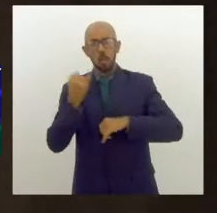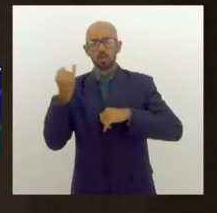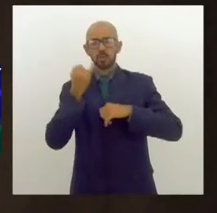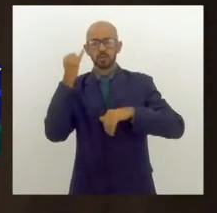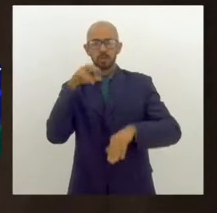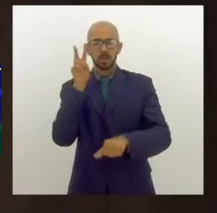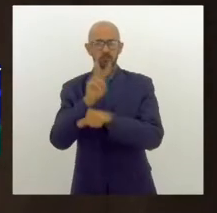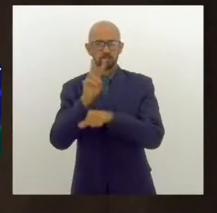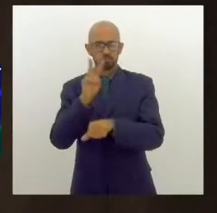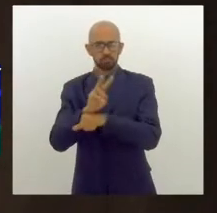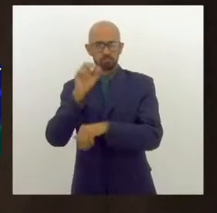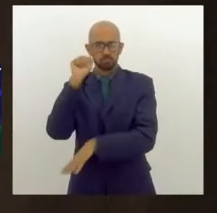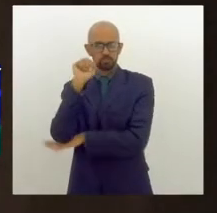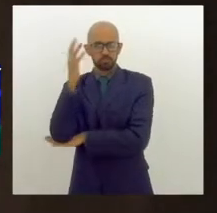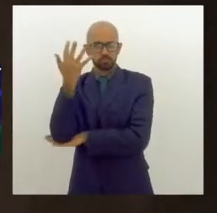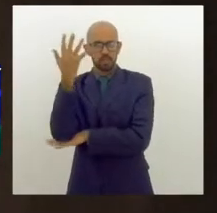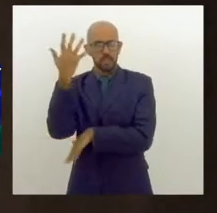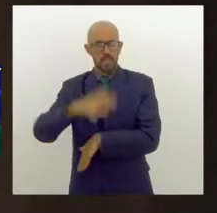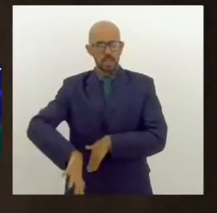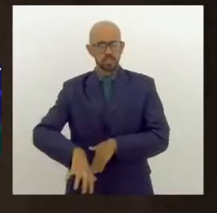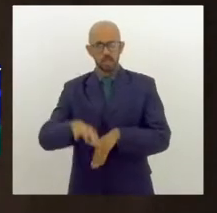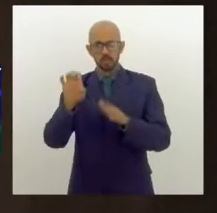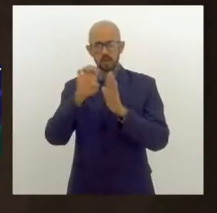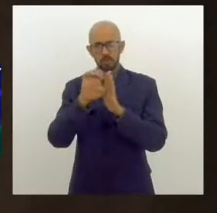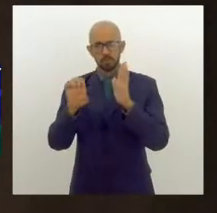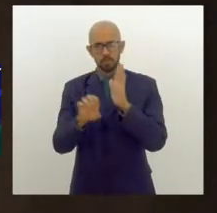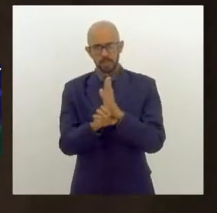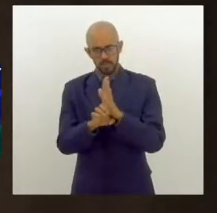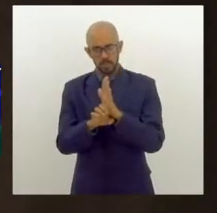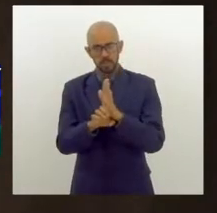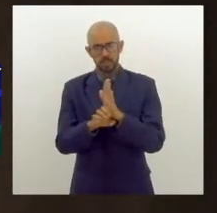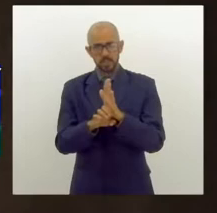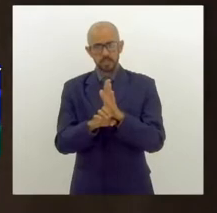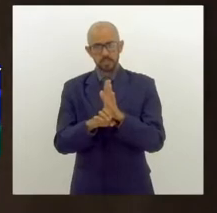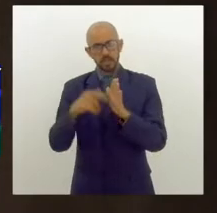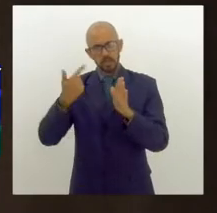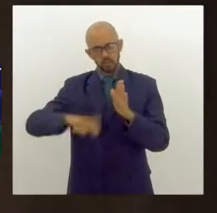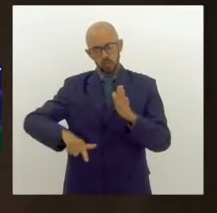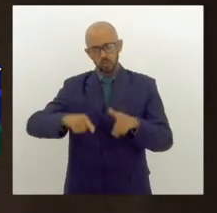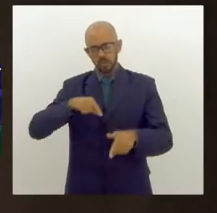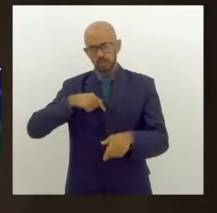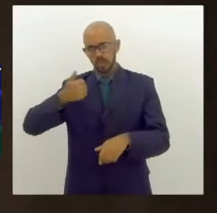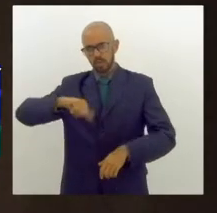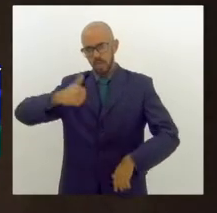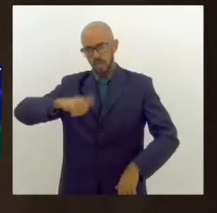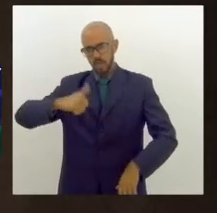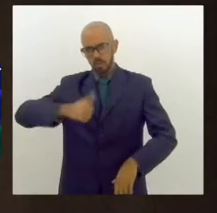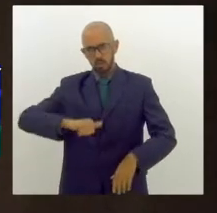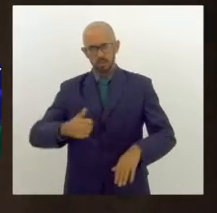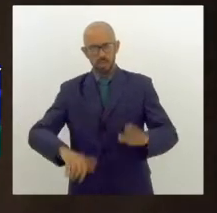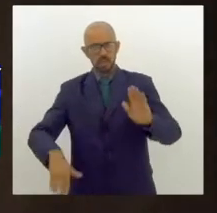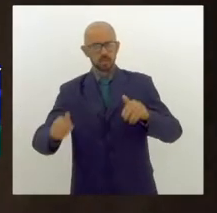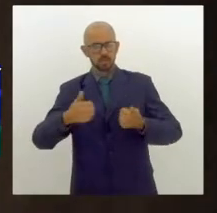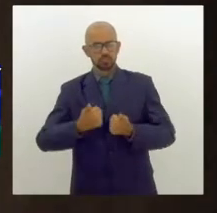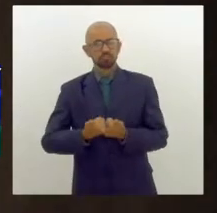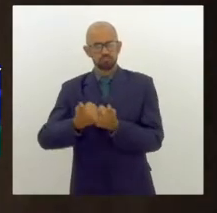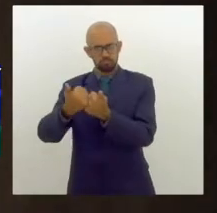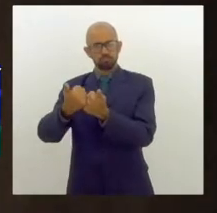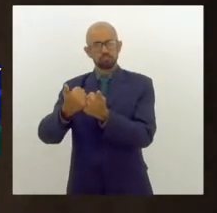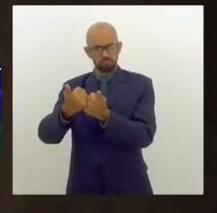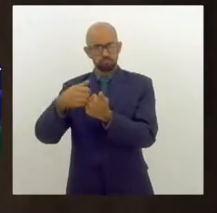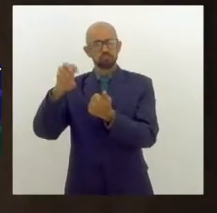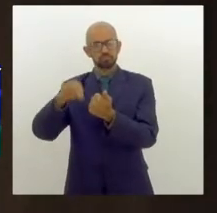ambiental, rejeito a emenda. Quanto às demais, em nossa análise, as emendas propostas contribuem